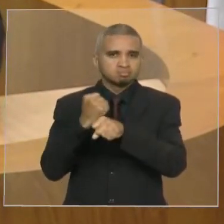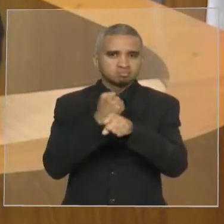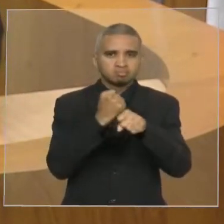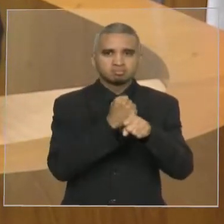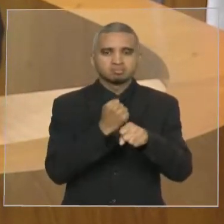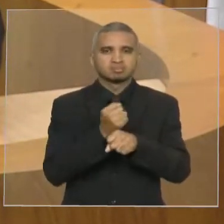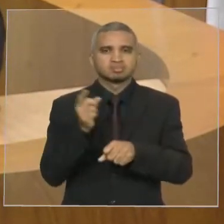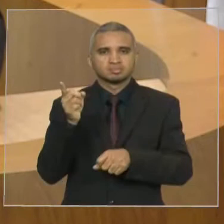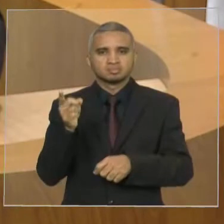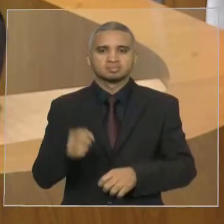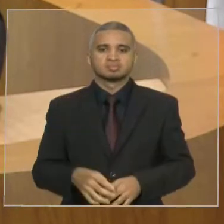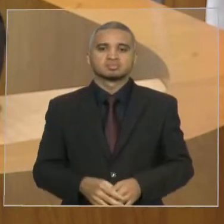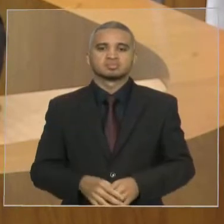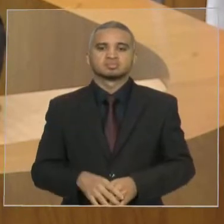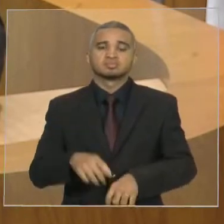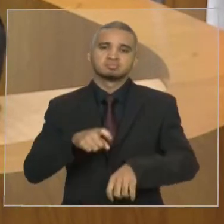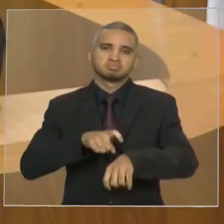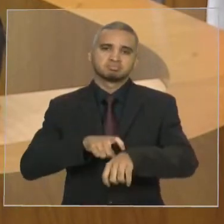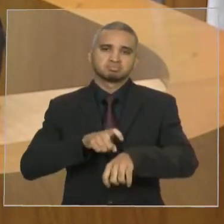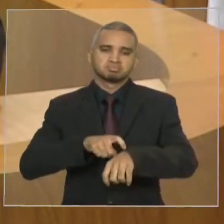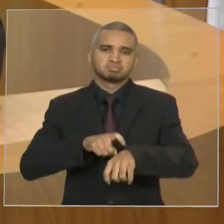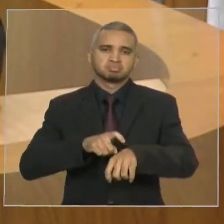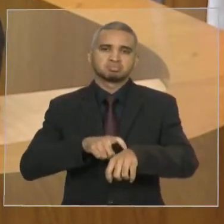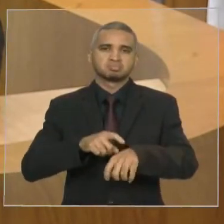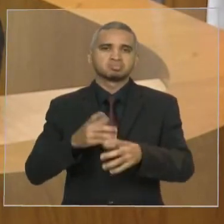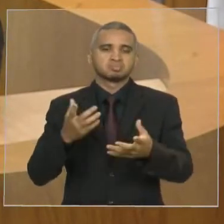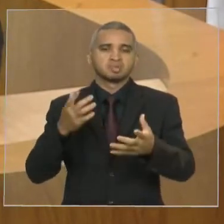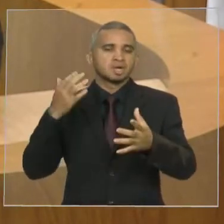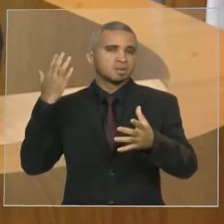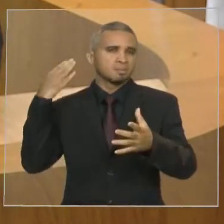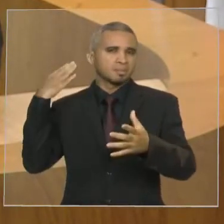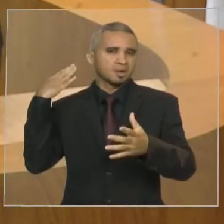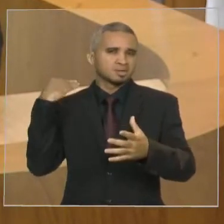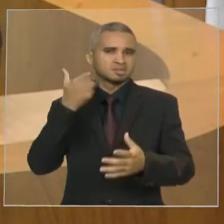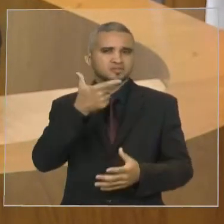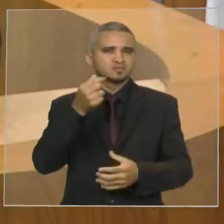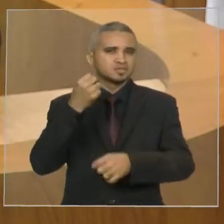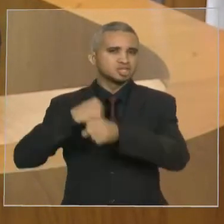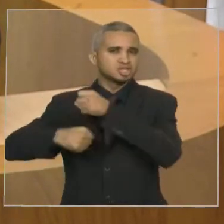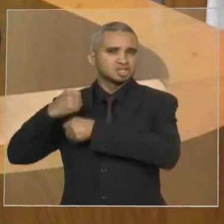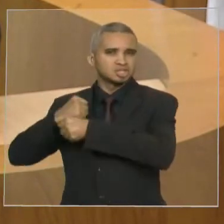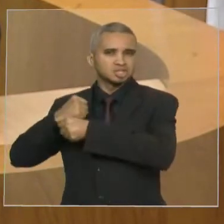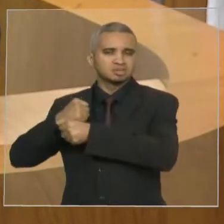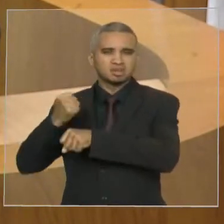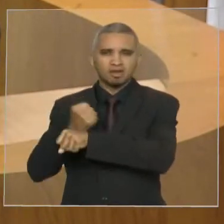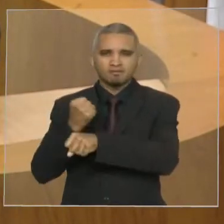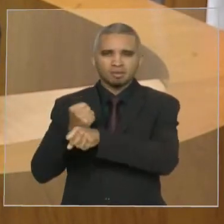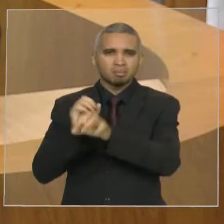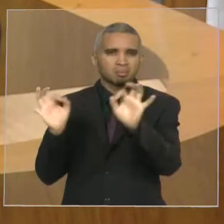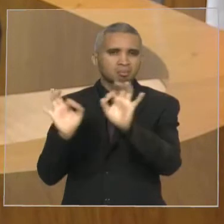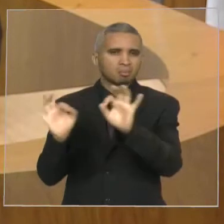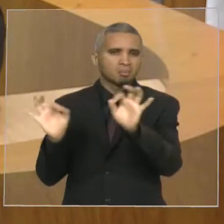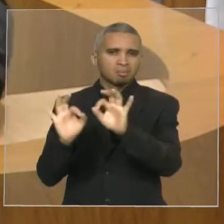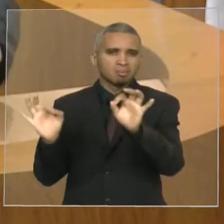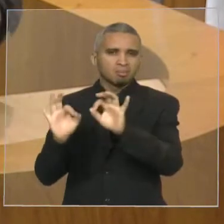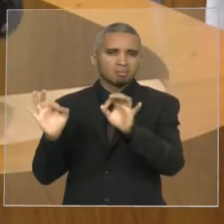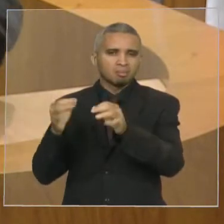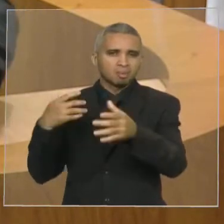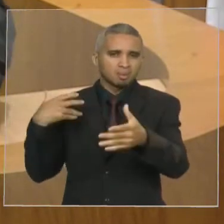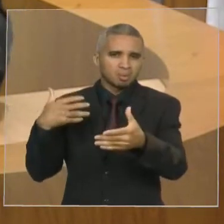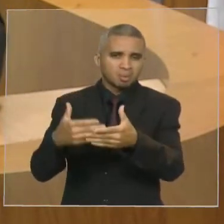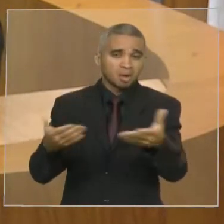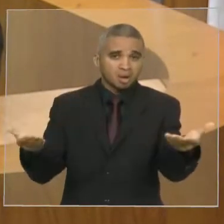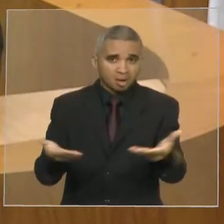histórico. Há mais de 20 anos não tinha havido nenhuma reforma importante naquele colégio, e houve, como muito